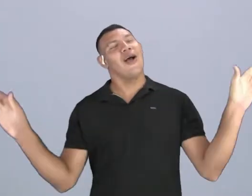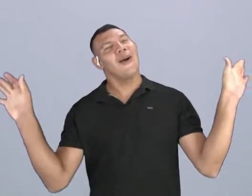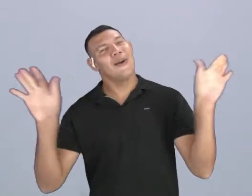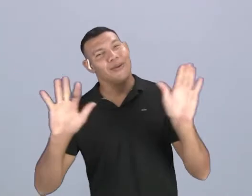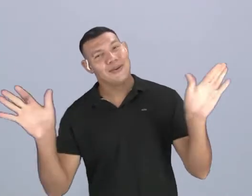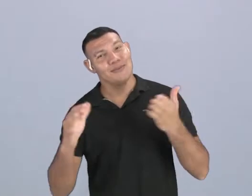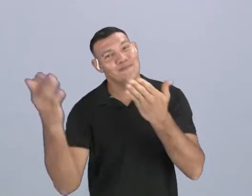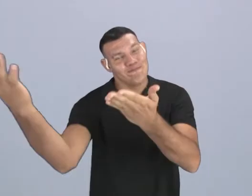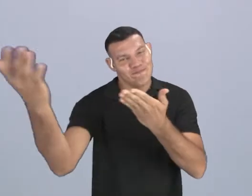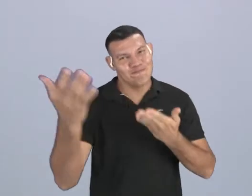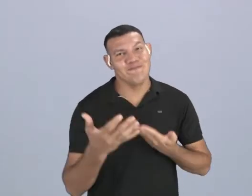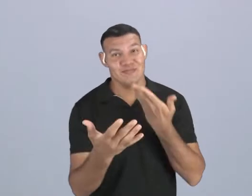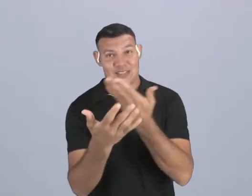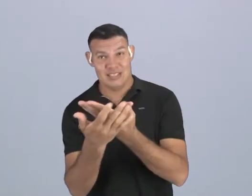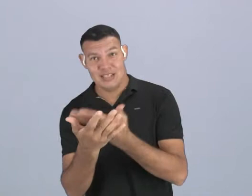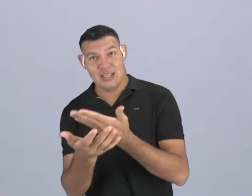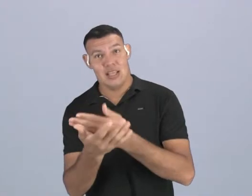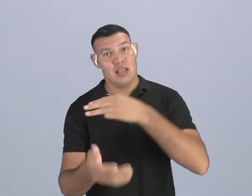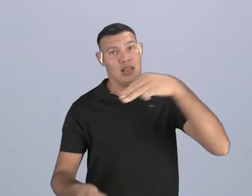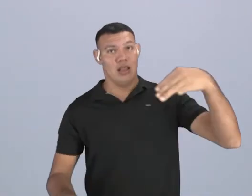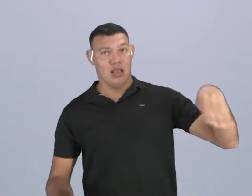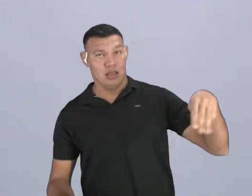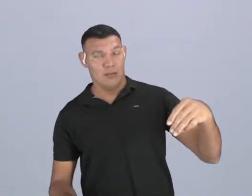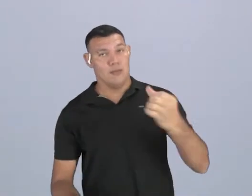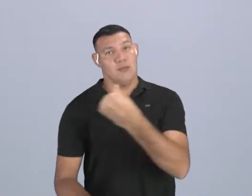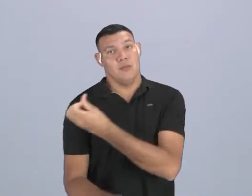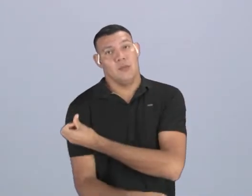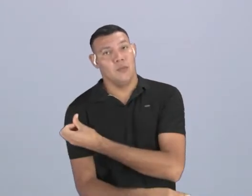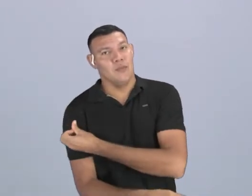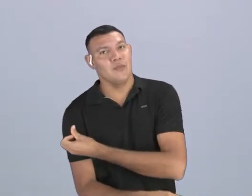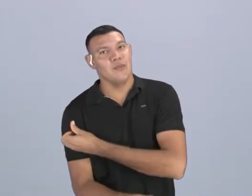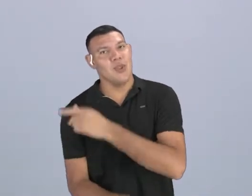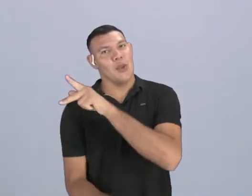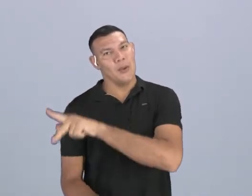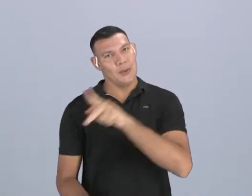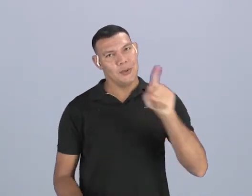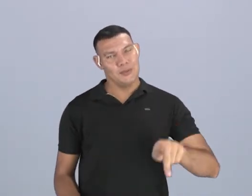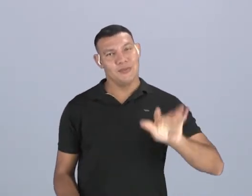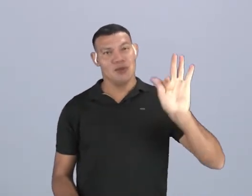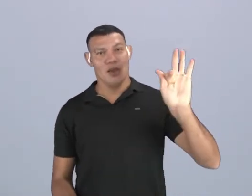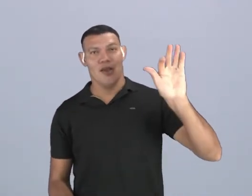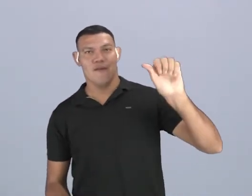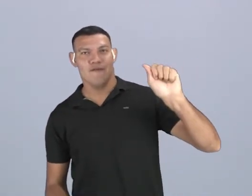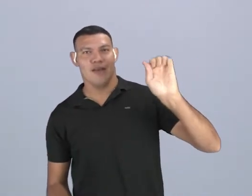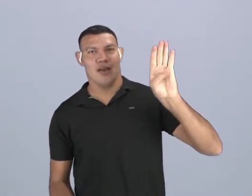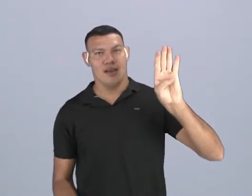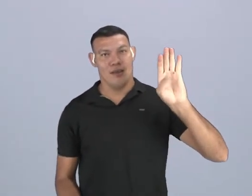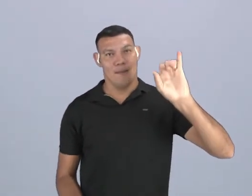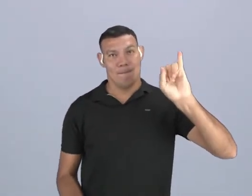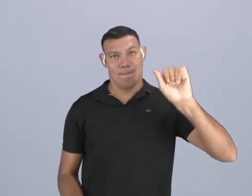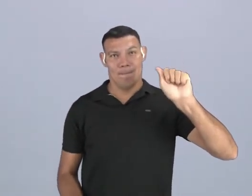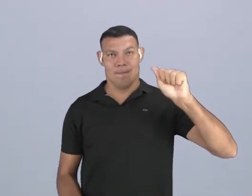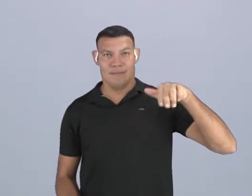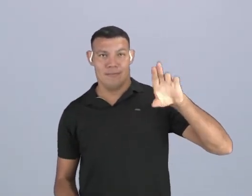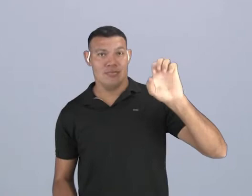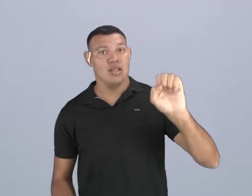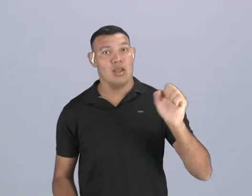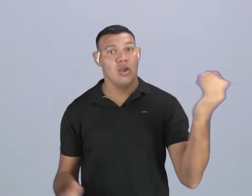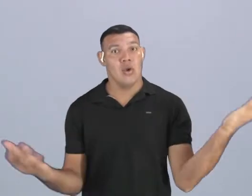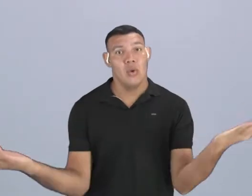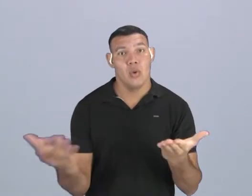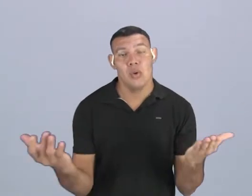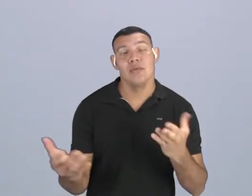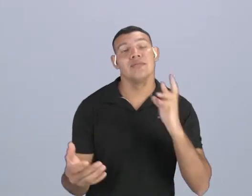Olá, sejam bem-vindos a mais uma aula de matemática do sexto ano. Eu sou a professora Fabiane Farias e na aula de hoje nós vamos resolver